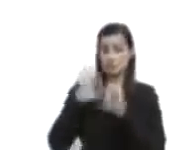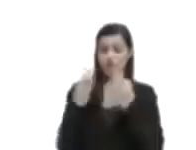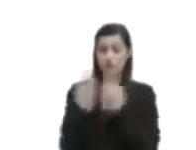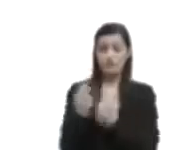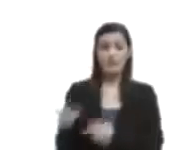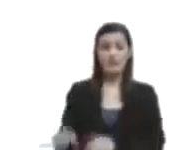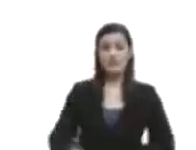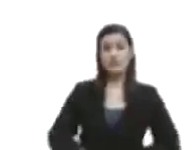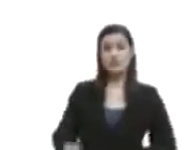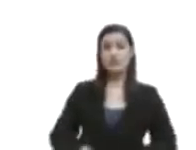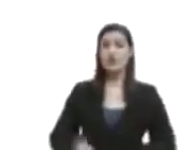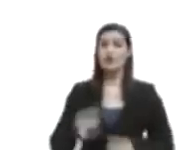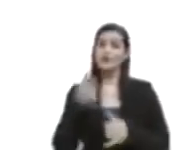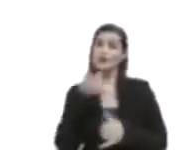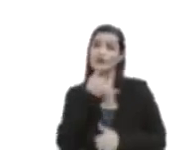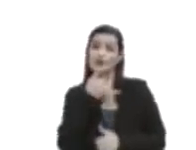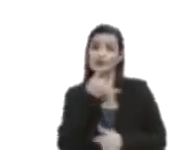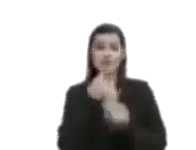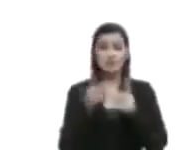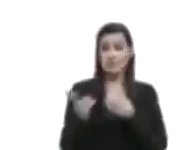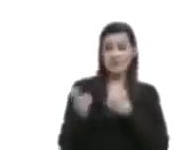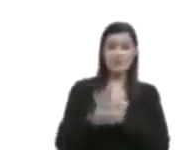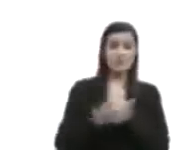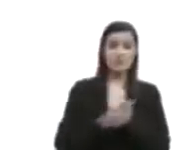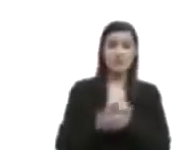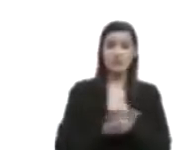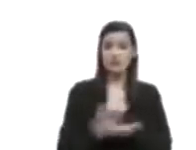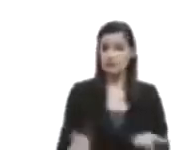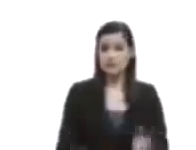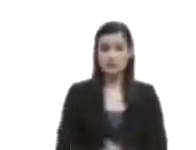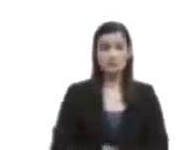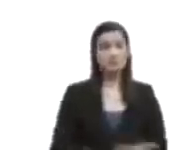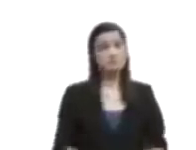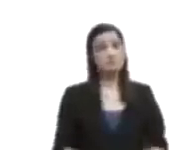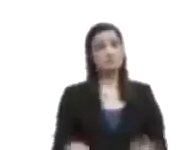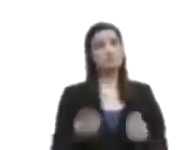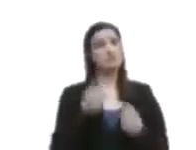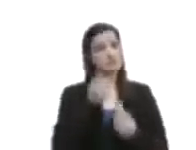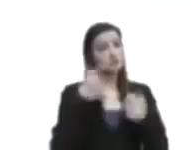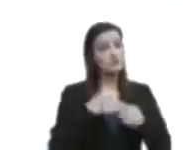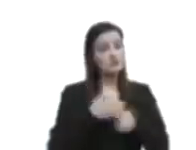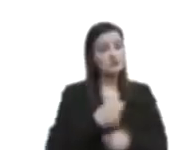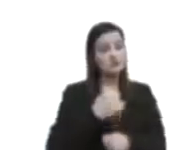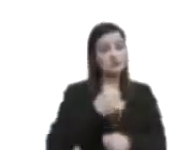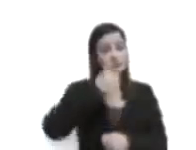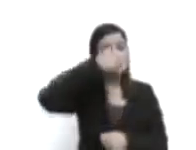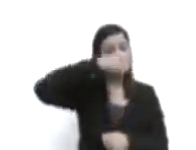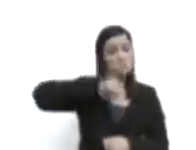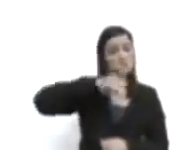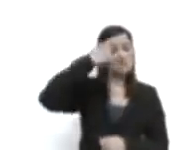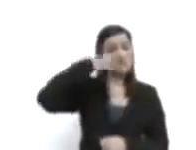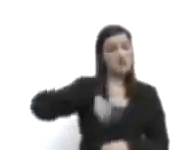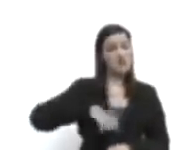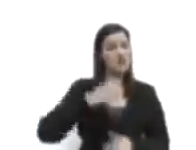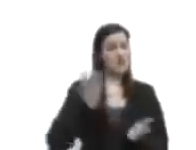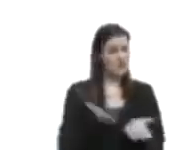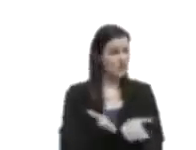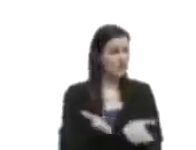redor, sofrendo alguma intempérie, você precisa reavaliar seu cristianismo.